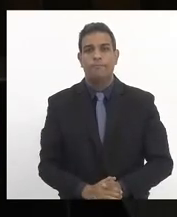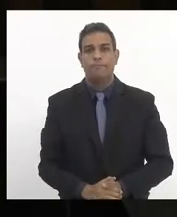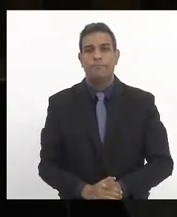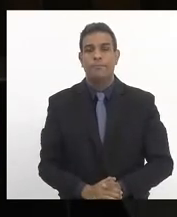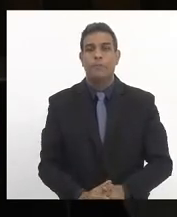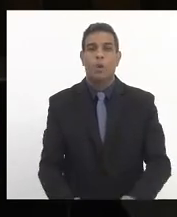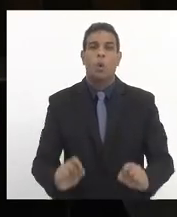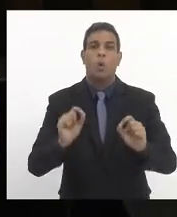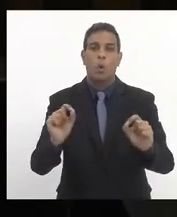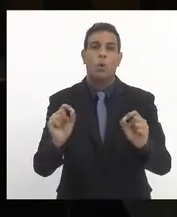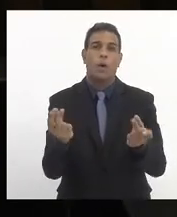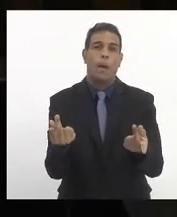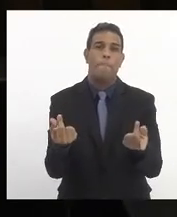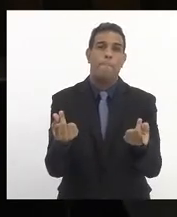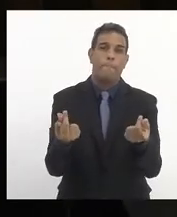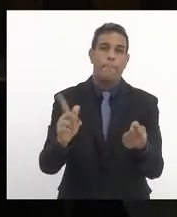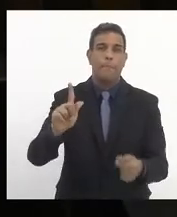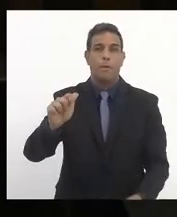que é o preço do gás.